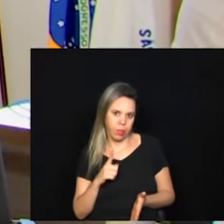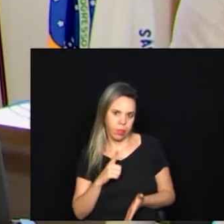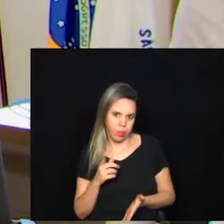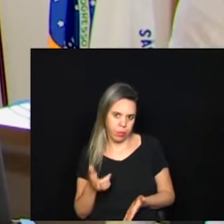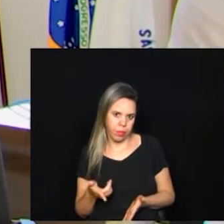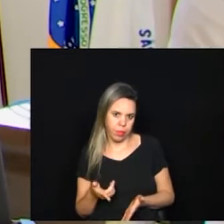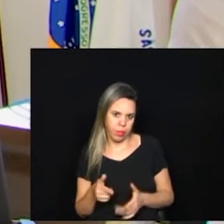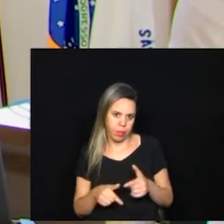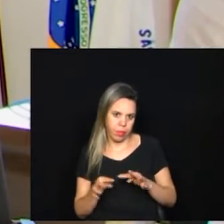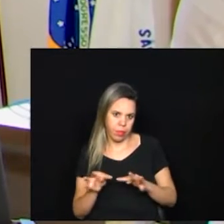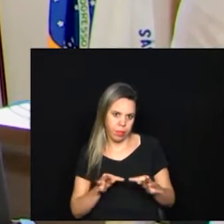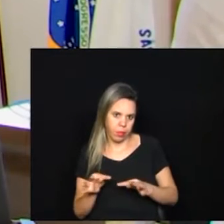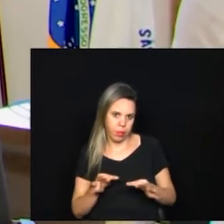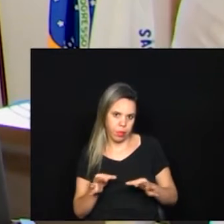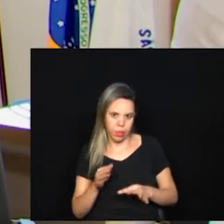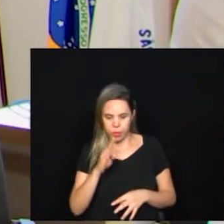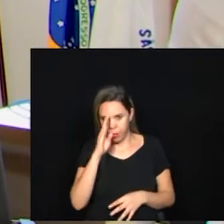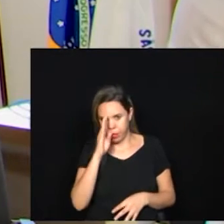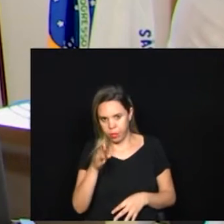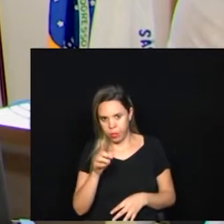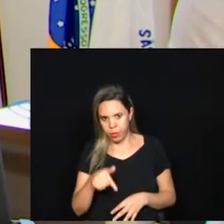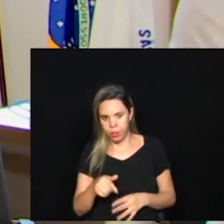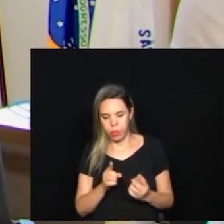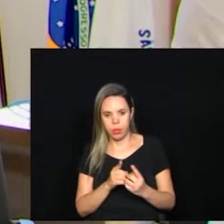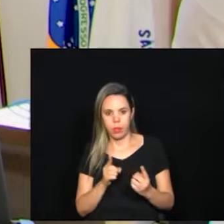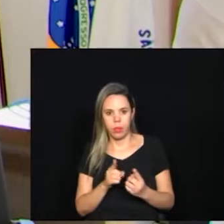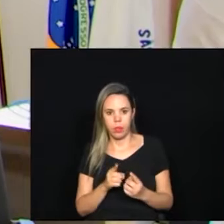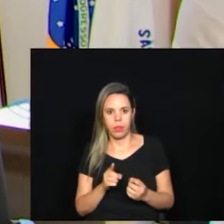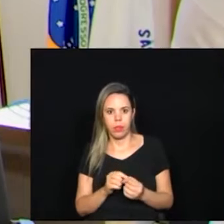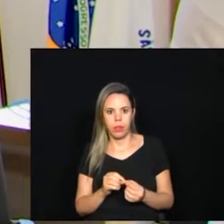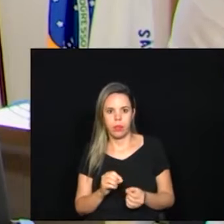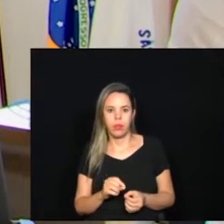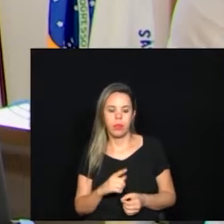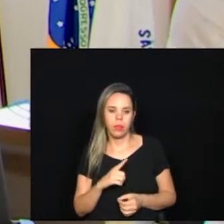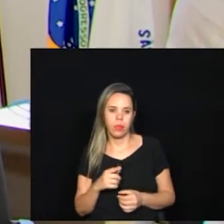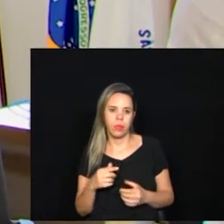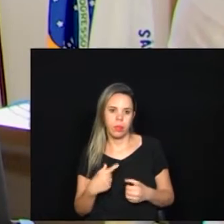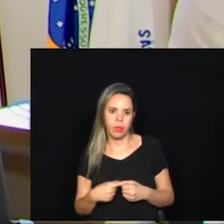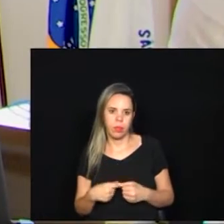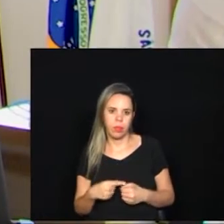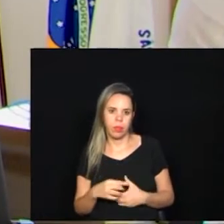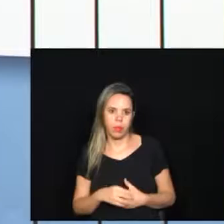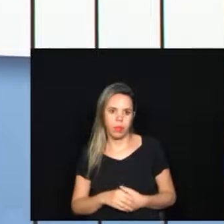sim esse tratamento, essa prioridade, e esse atendimento tem que ser priorizado no nosso município.